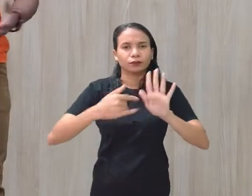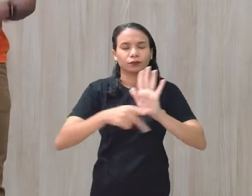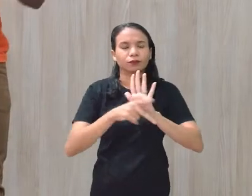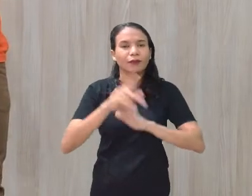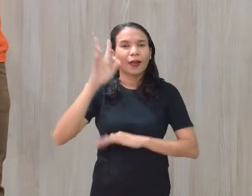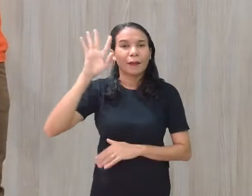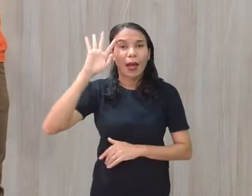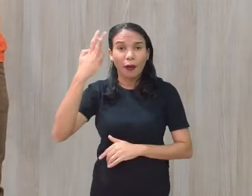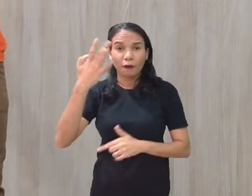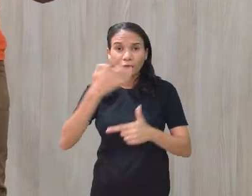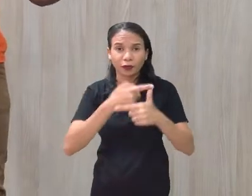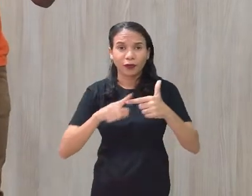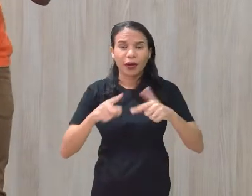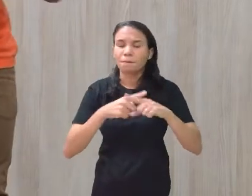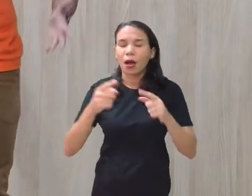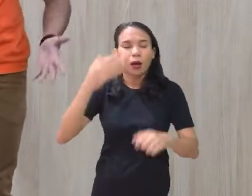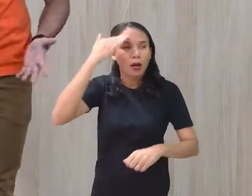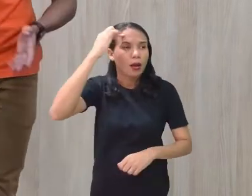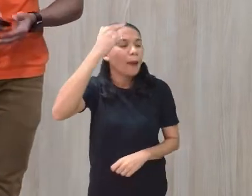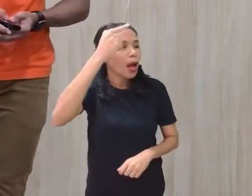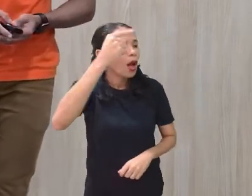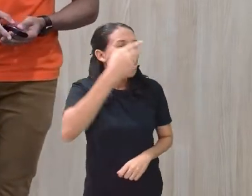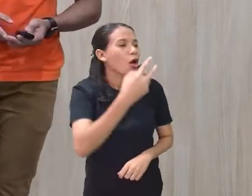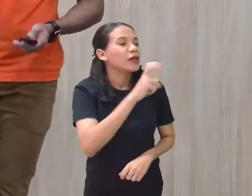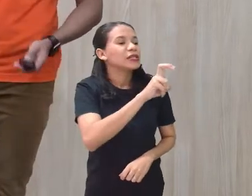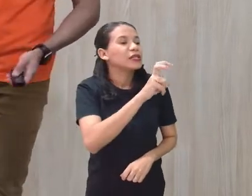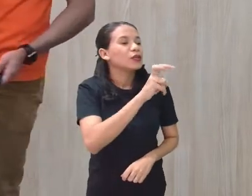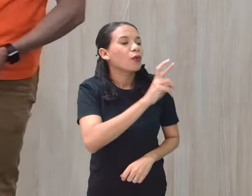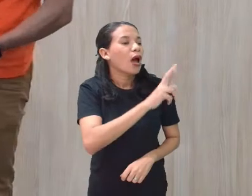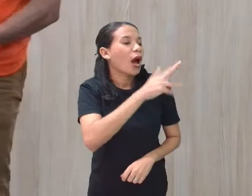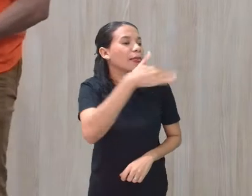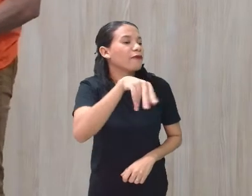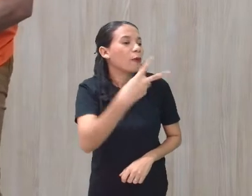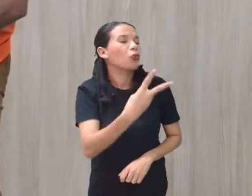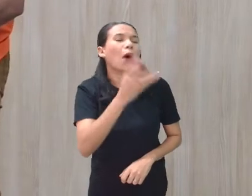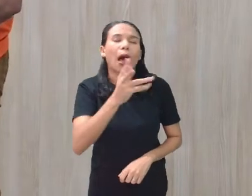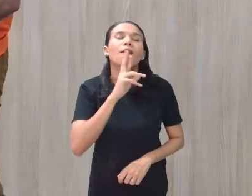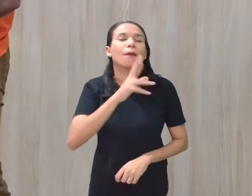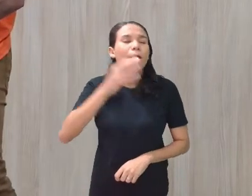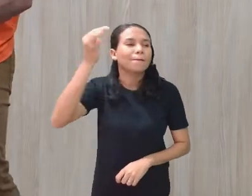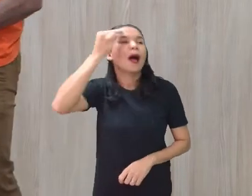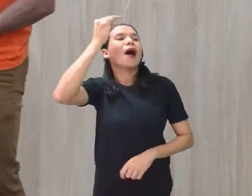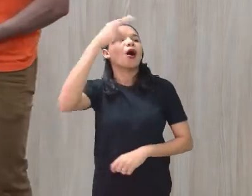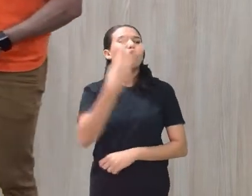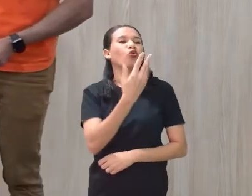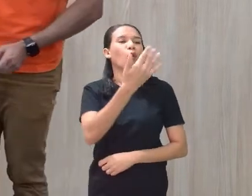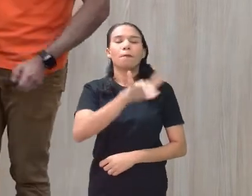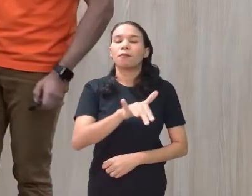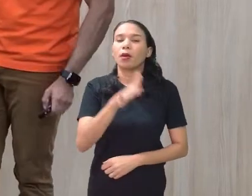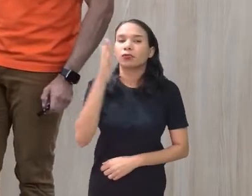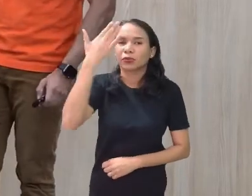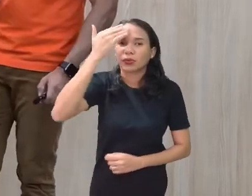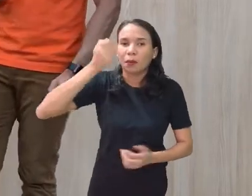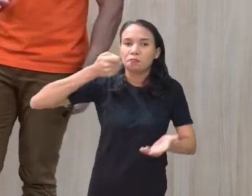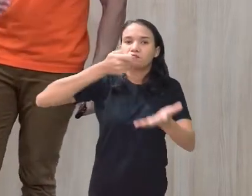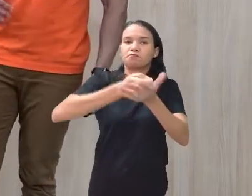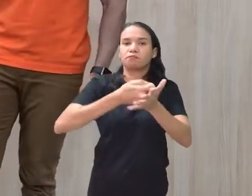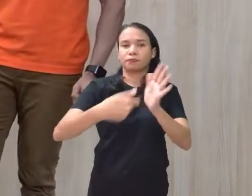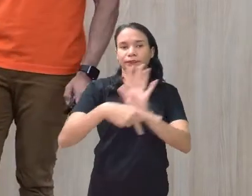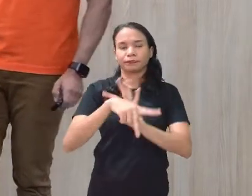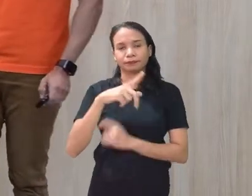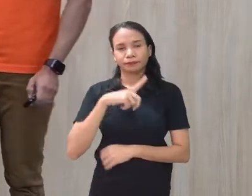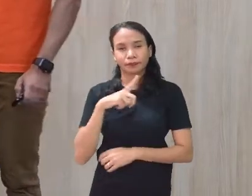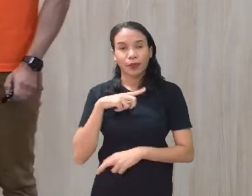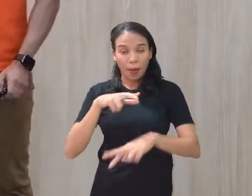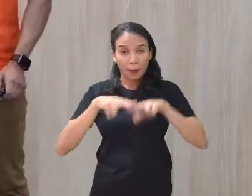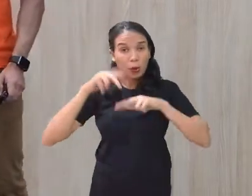divisão, mas de cabeça você já sabe resolver aí aquela divisão, já sabe o valor exato dele. E isso